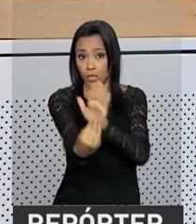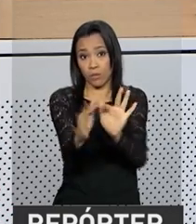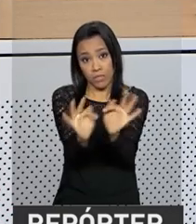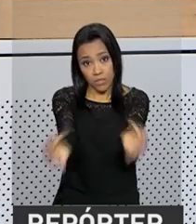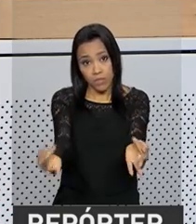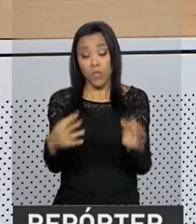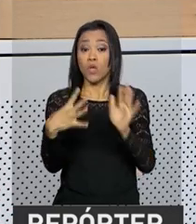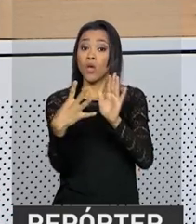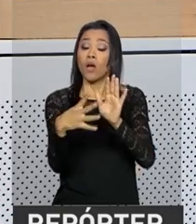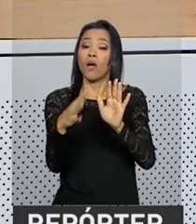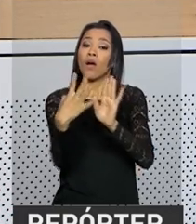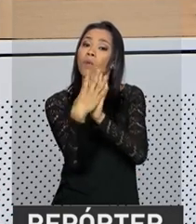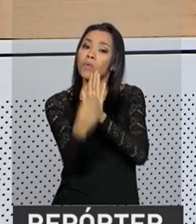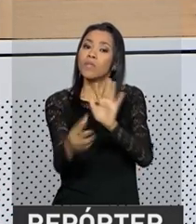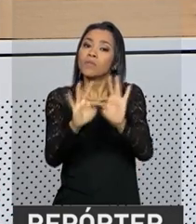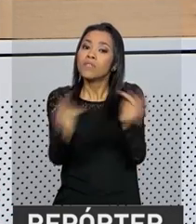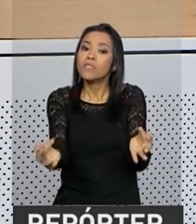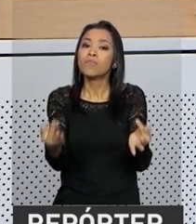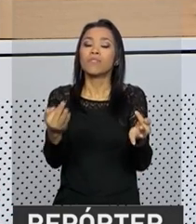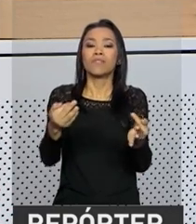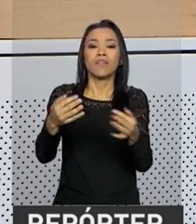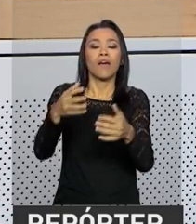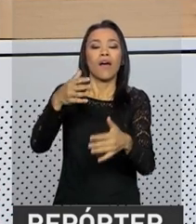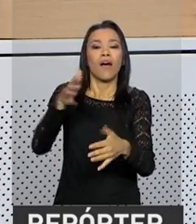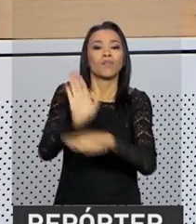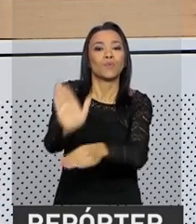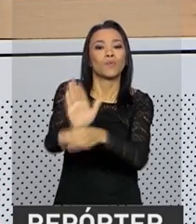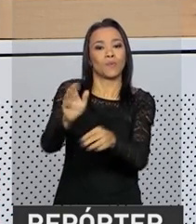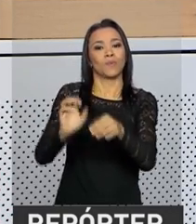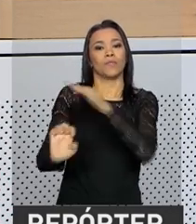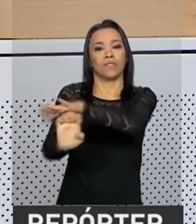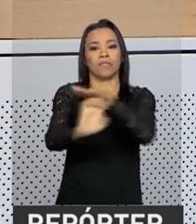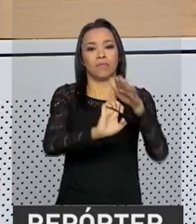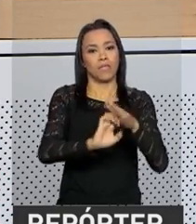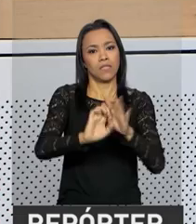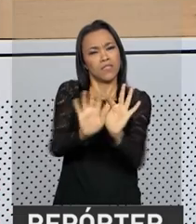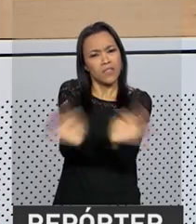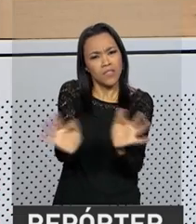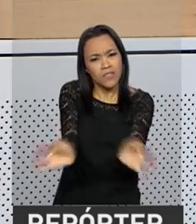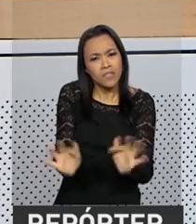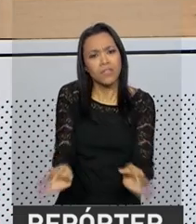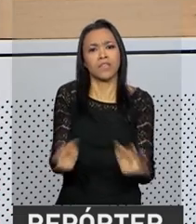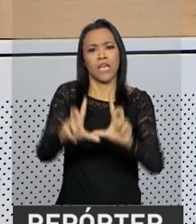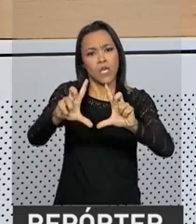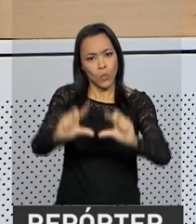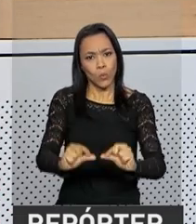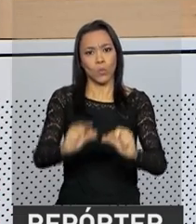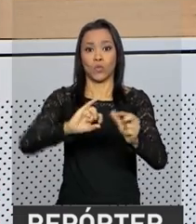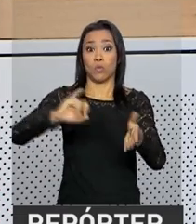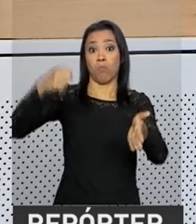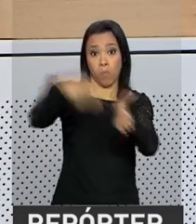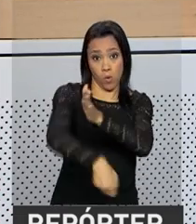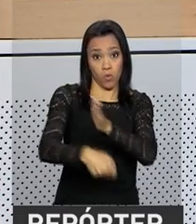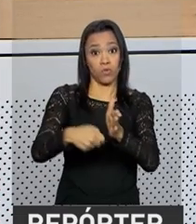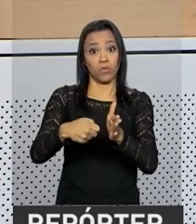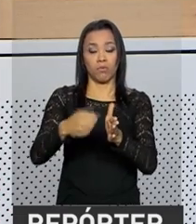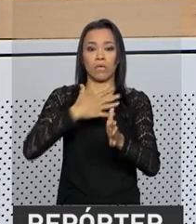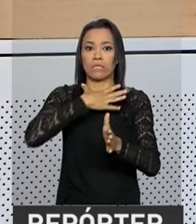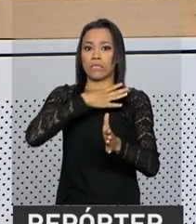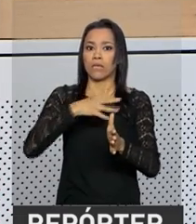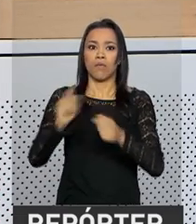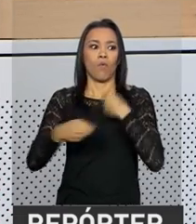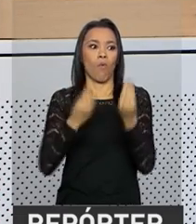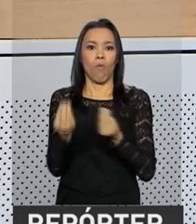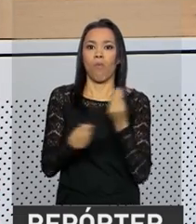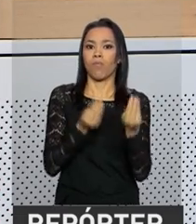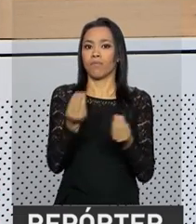desburocratizada muito a vida das empresas onde elas não só tem uma redução da carga tributária para não terem que apelar para